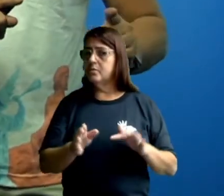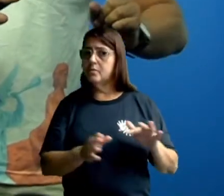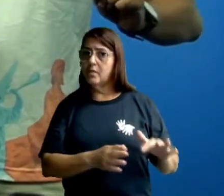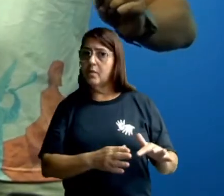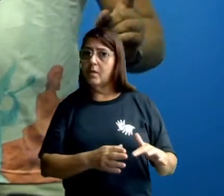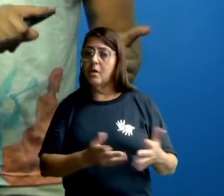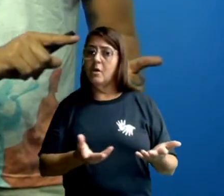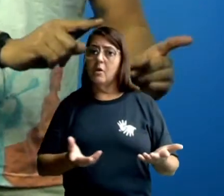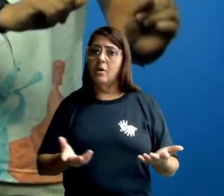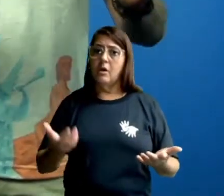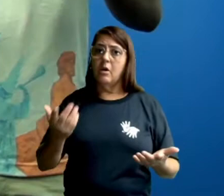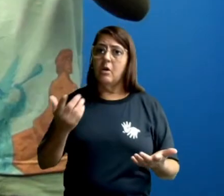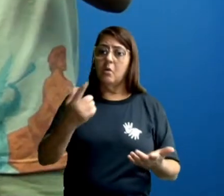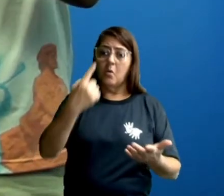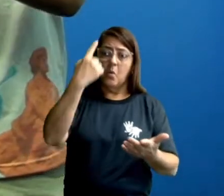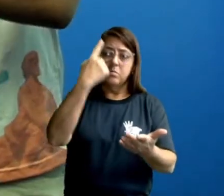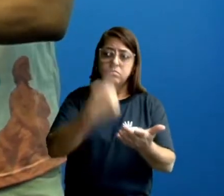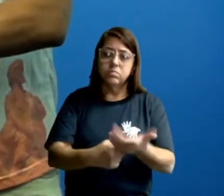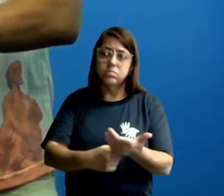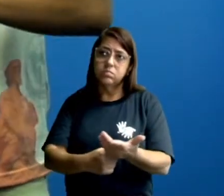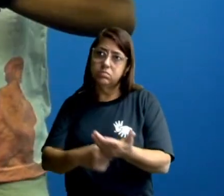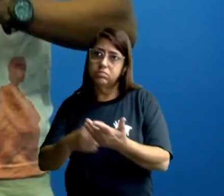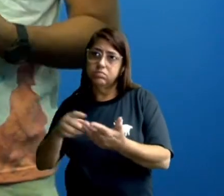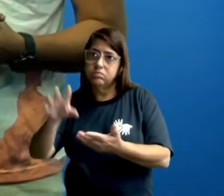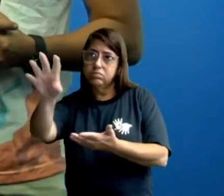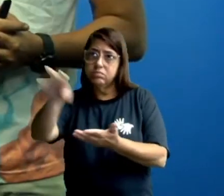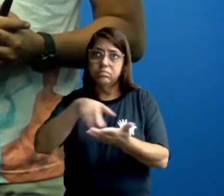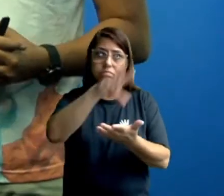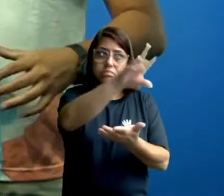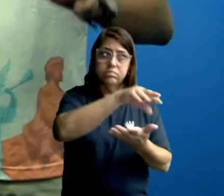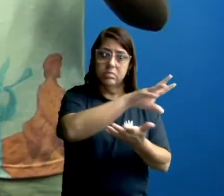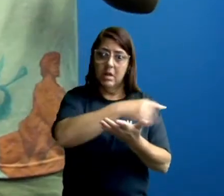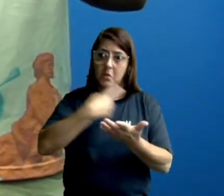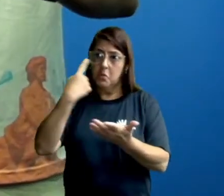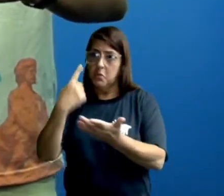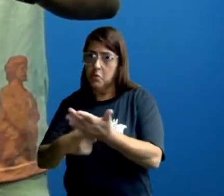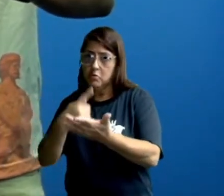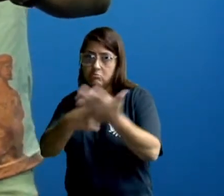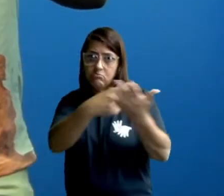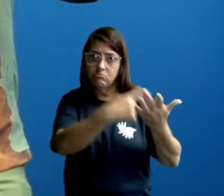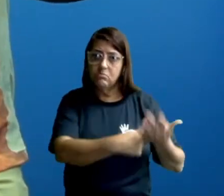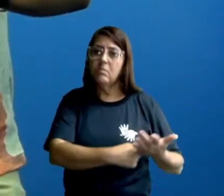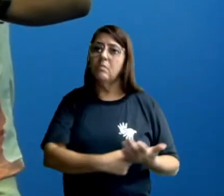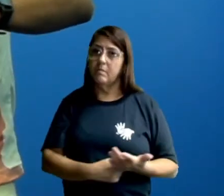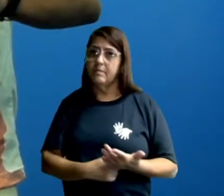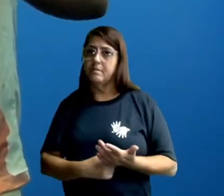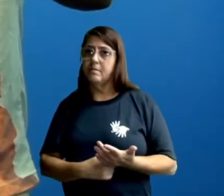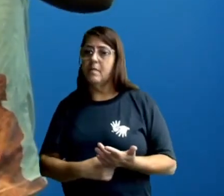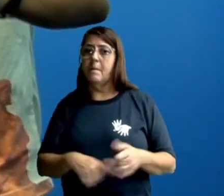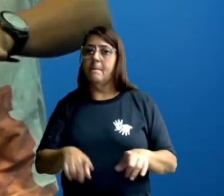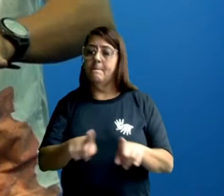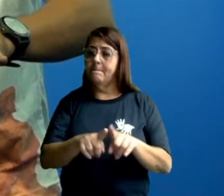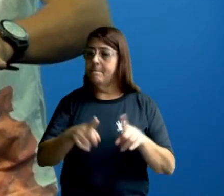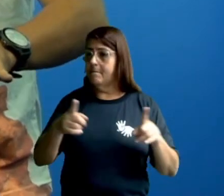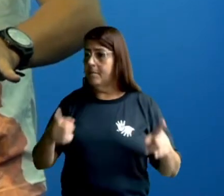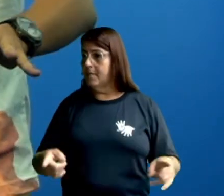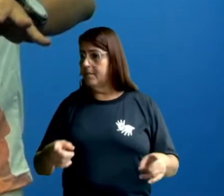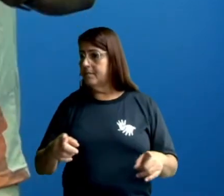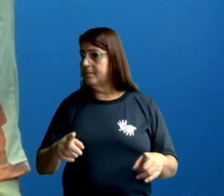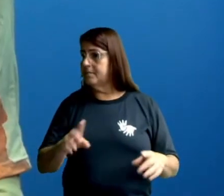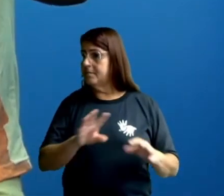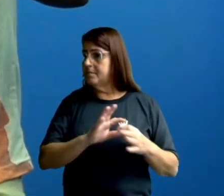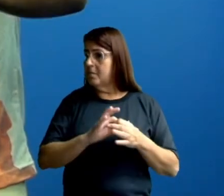Hitler acabam fazendo um pacto com a União Soviética. Lembrando apenas que a União Soviética não existe